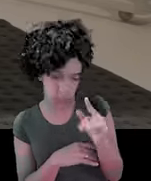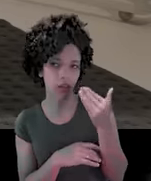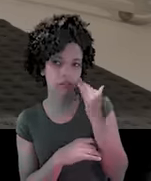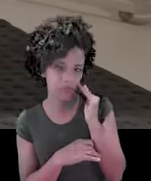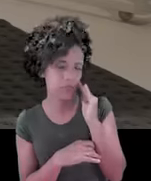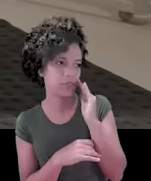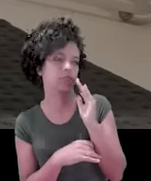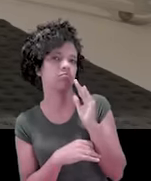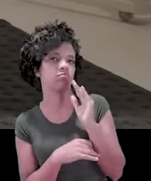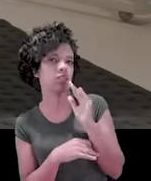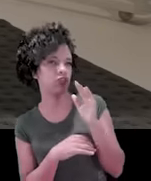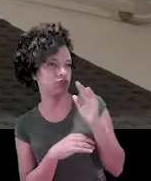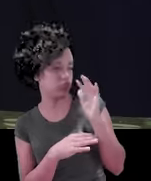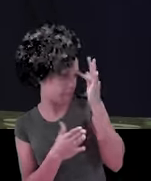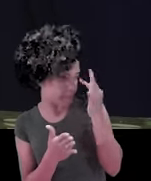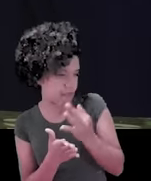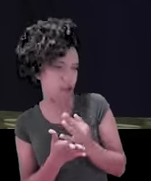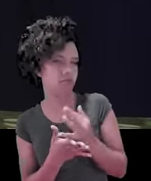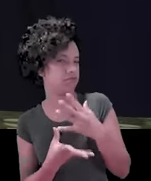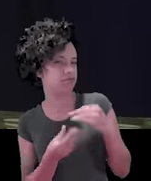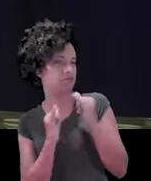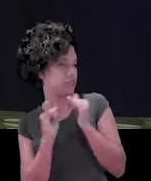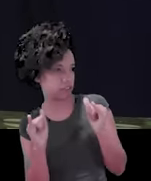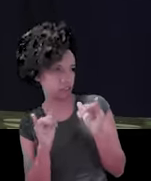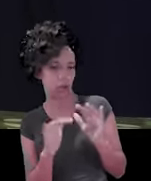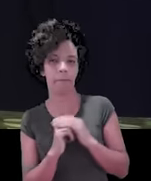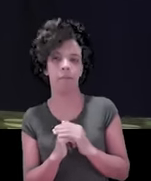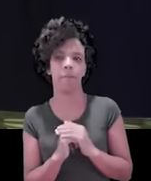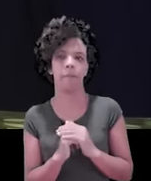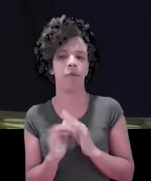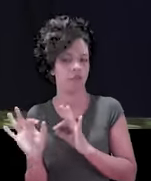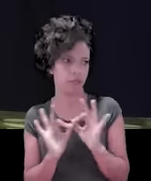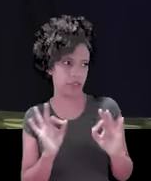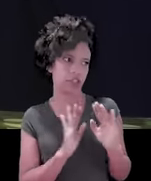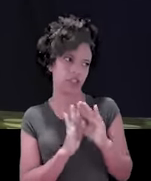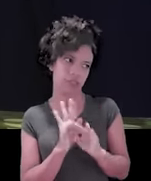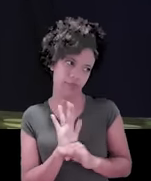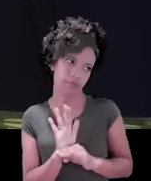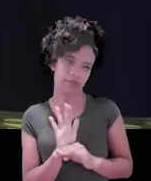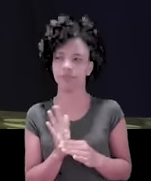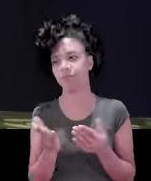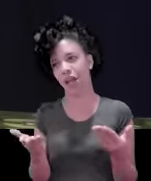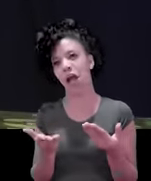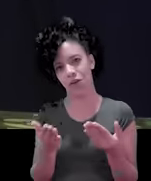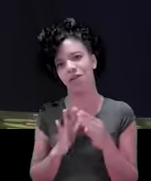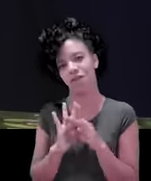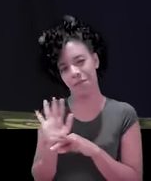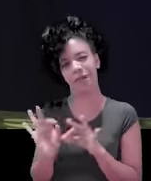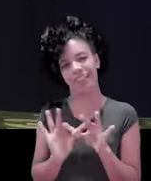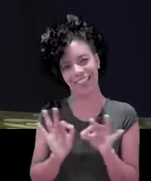stendimento ah eu aí eu fui joga vou pegar e é agora